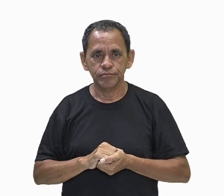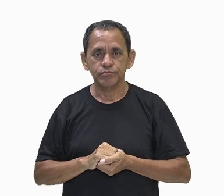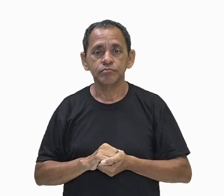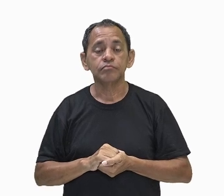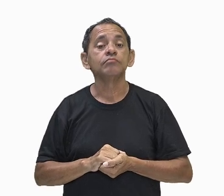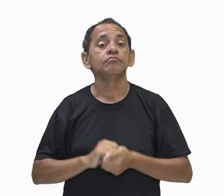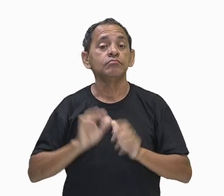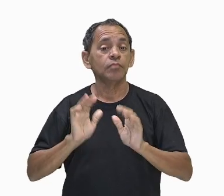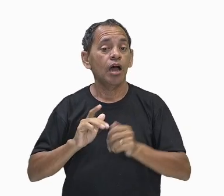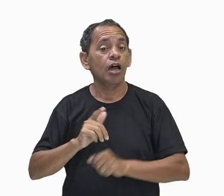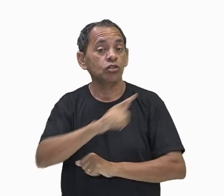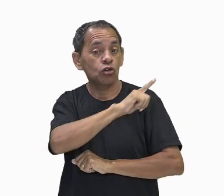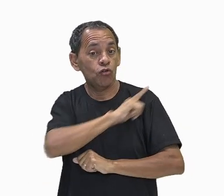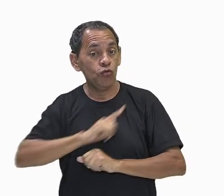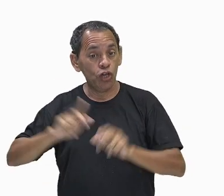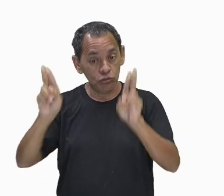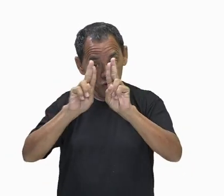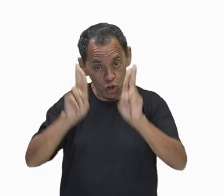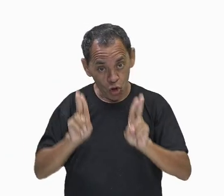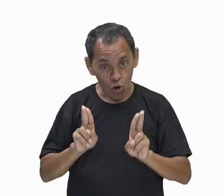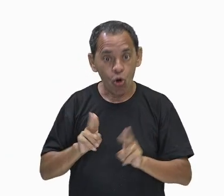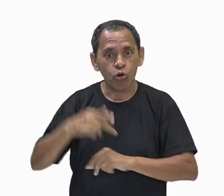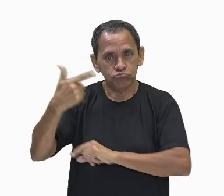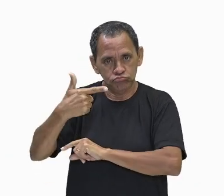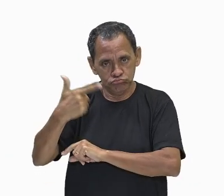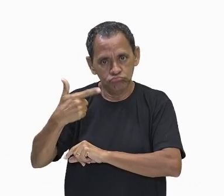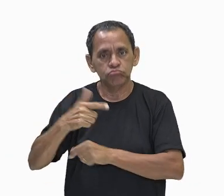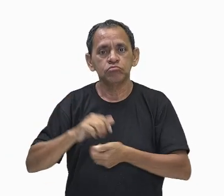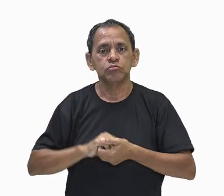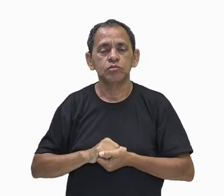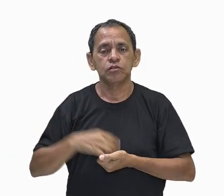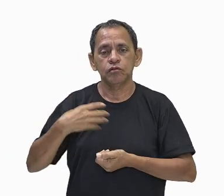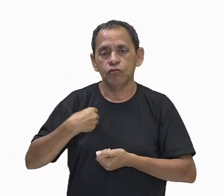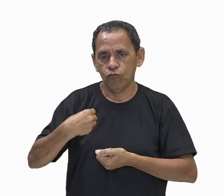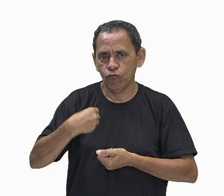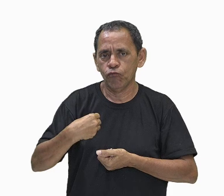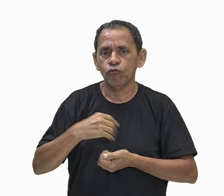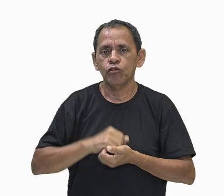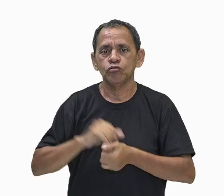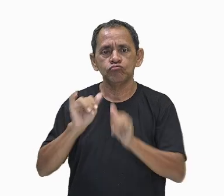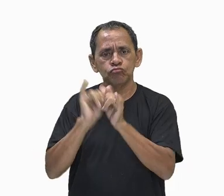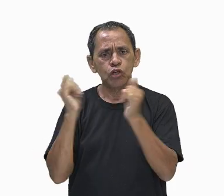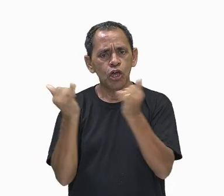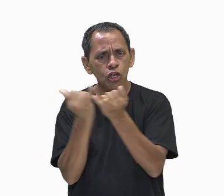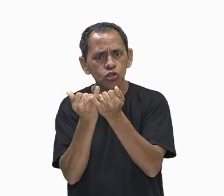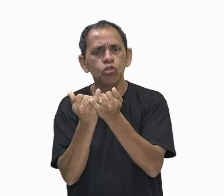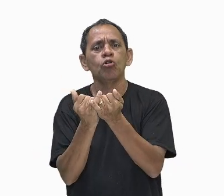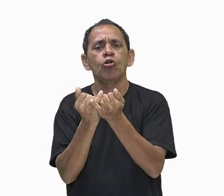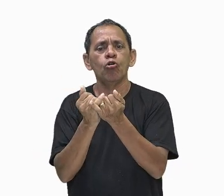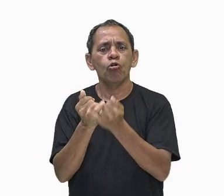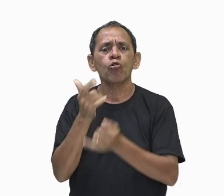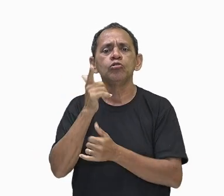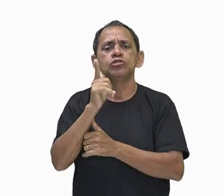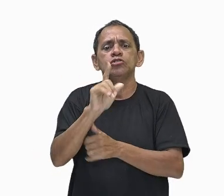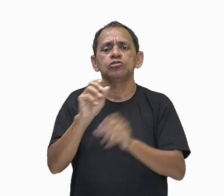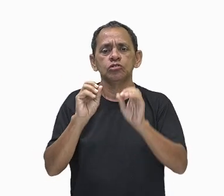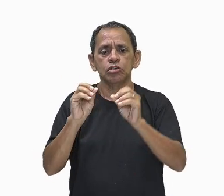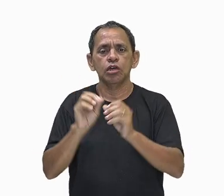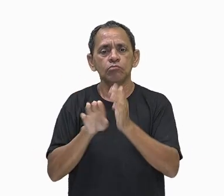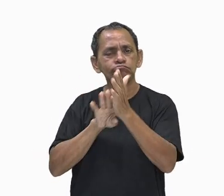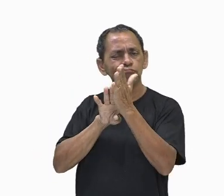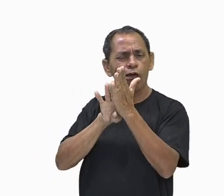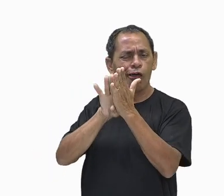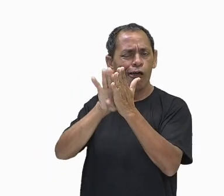governo do Nabucodonosor II, filho do Nabopolassar, que o Segundo Império atingiu seu apogeu. Seus